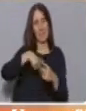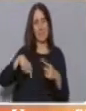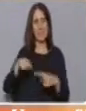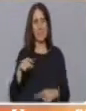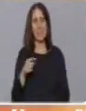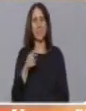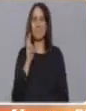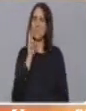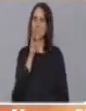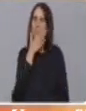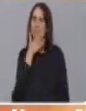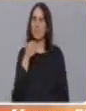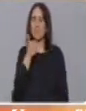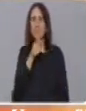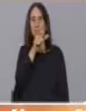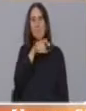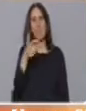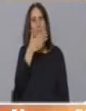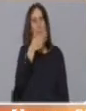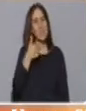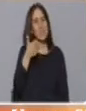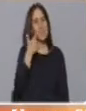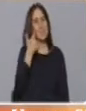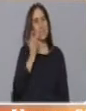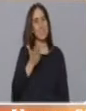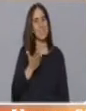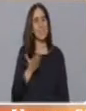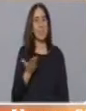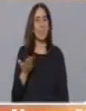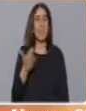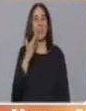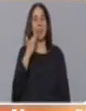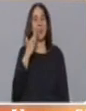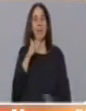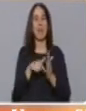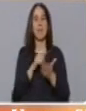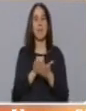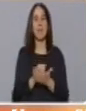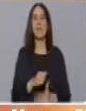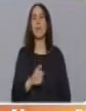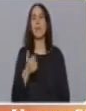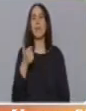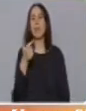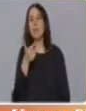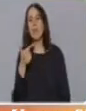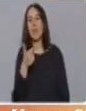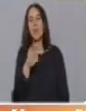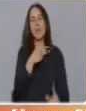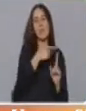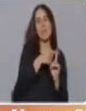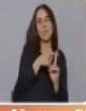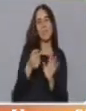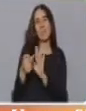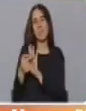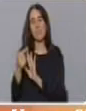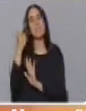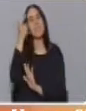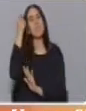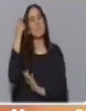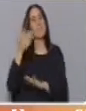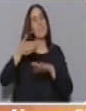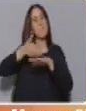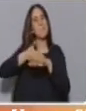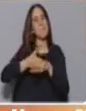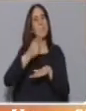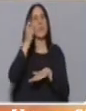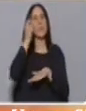Vi coisas muito bonitas e conheci pessoas muito bonitas e... E qual é a grande vantagem e a grande desvantagem disto dos cruzeiros? De cantar em cruzeiros? Olha, a